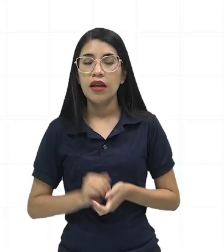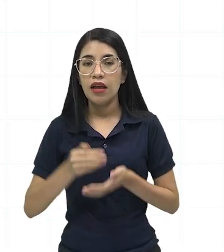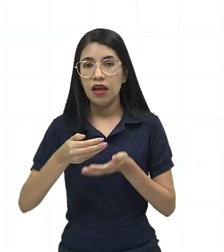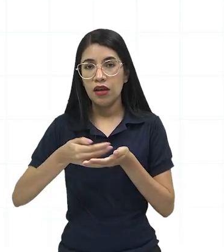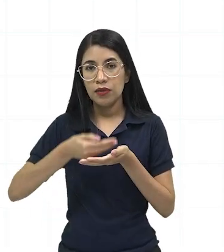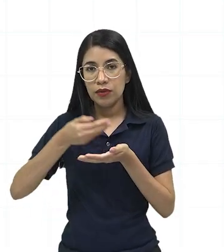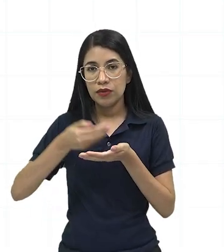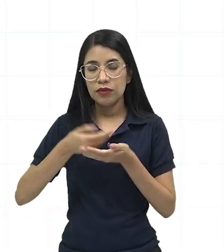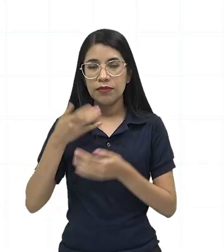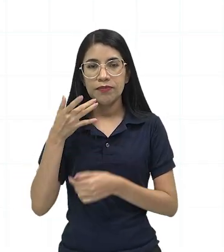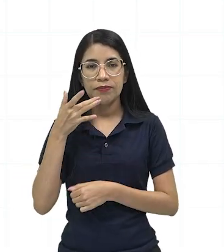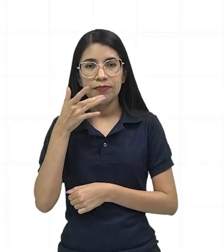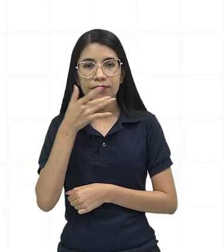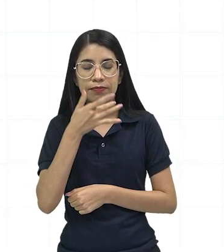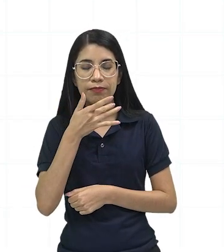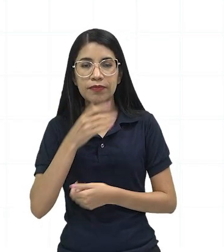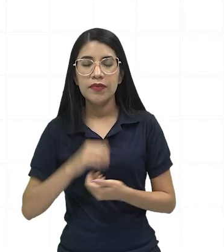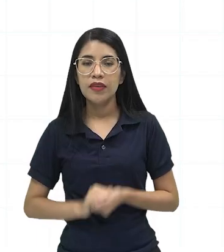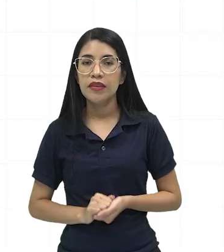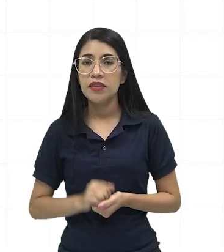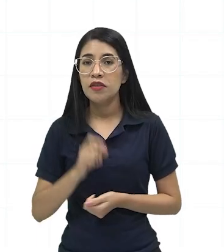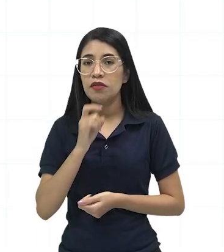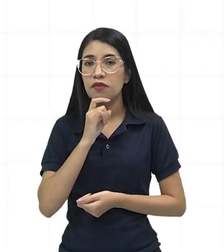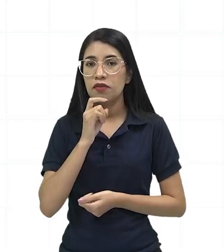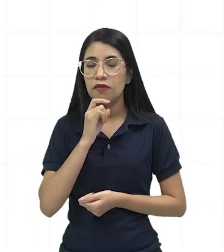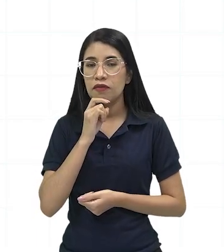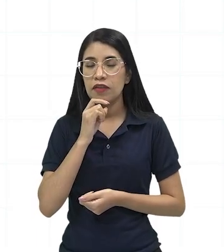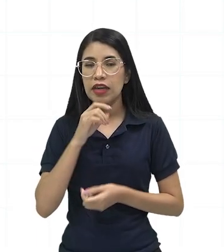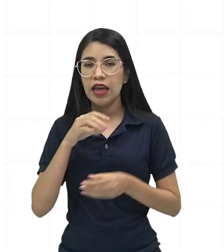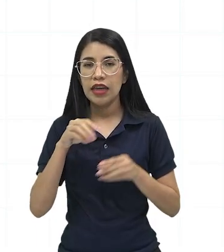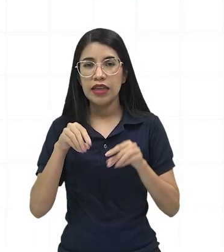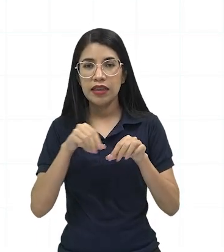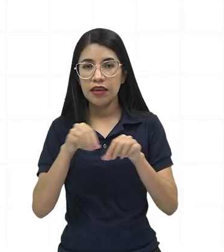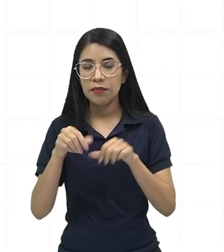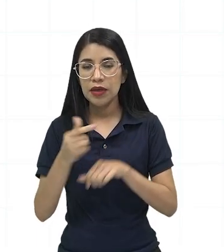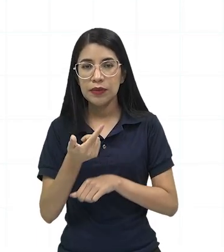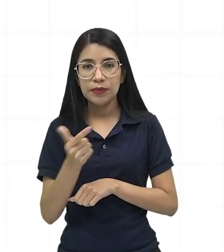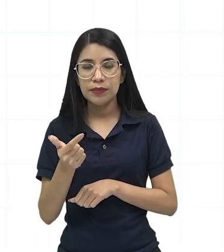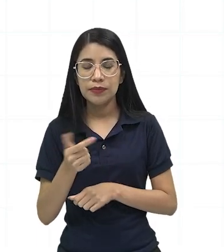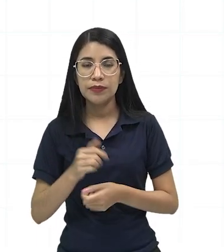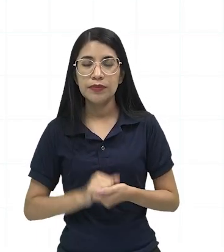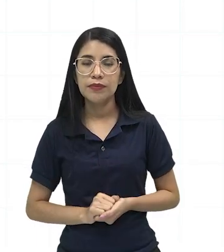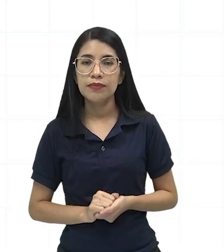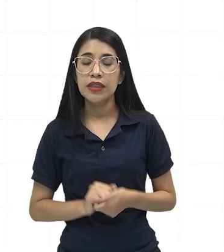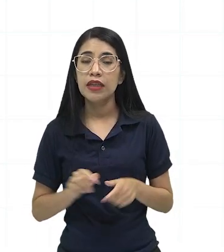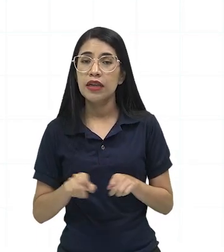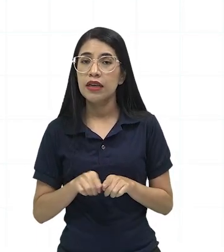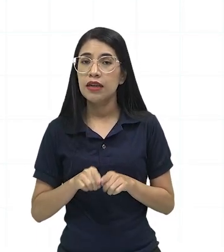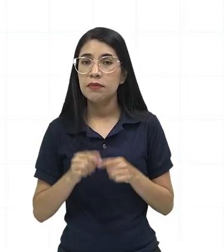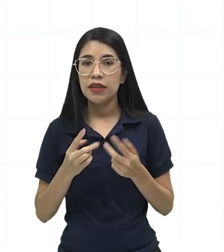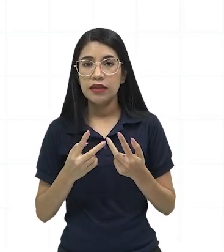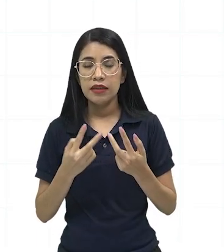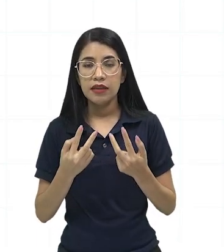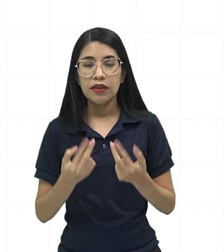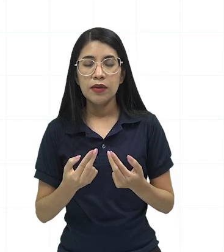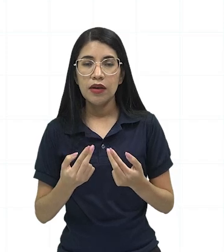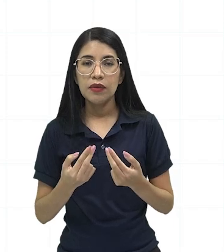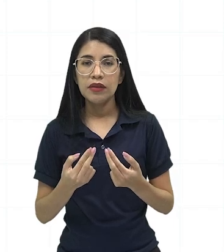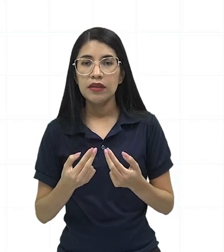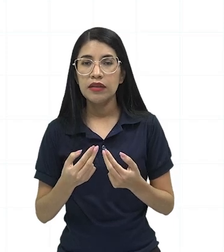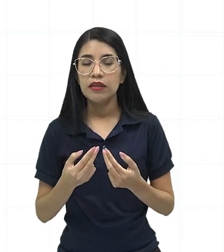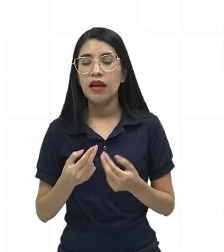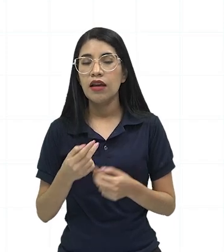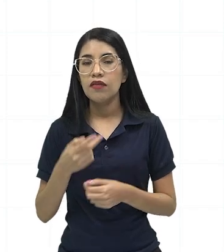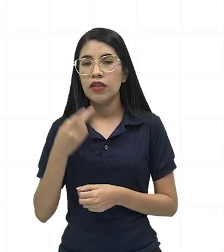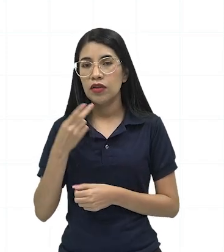uma delícia, fria e sem tempero. Observe que também, da mesma forma, ele está afirmando algo que é